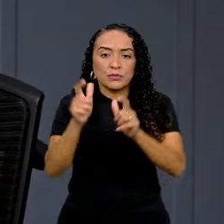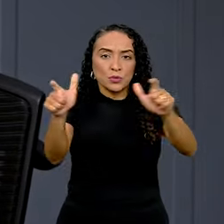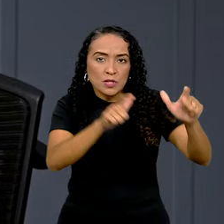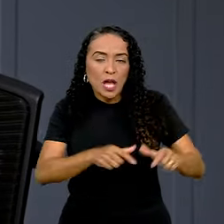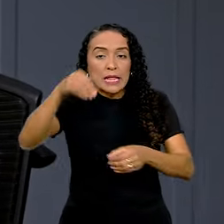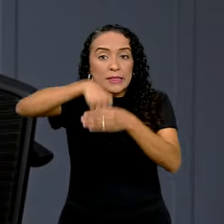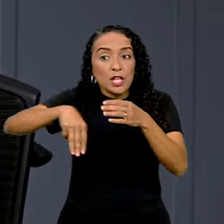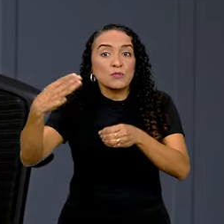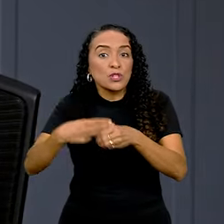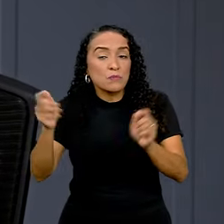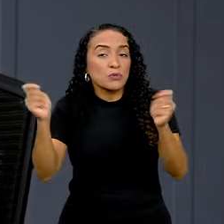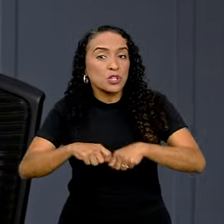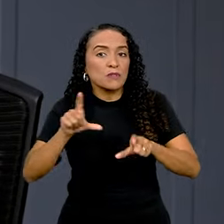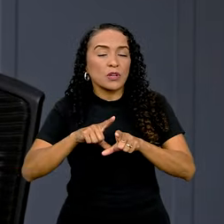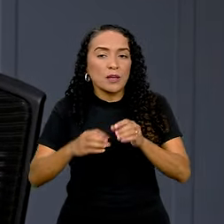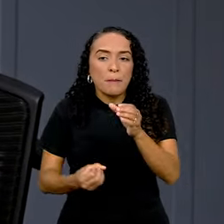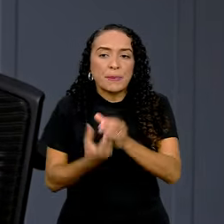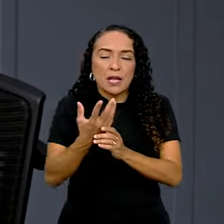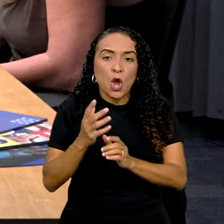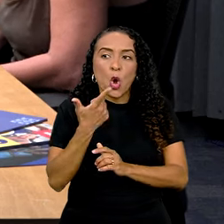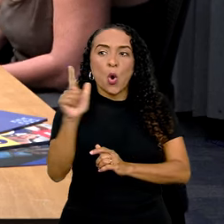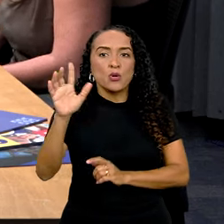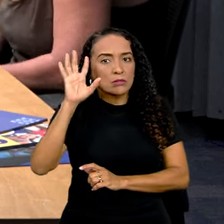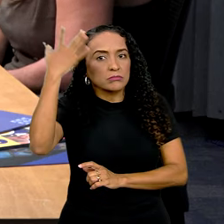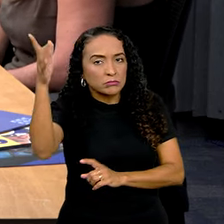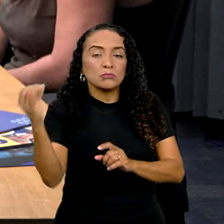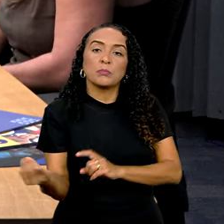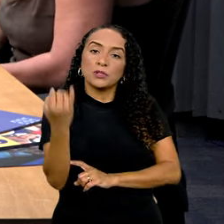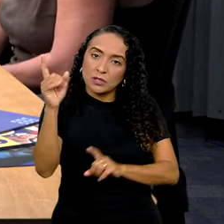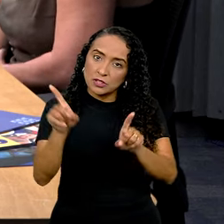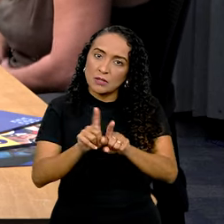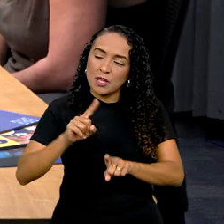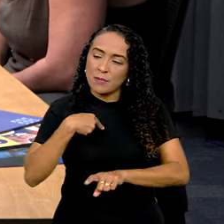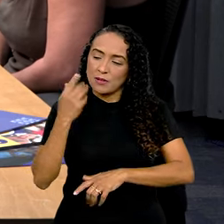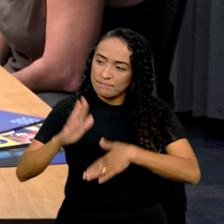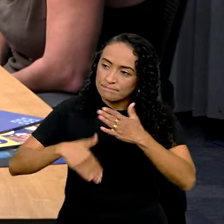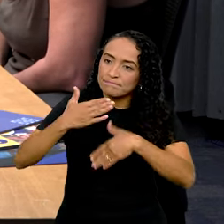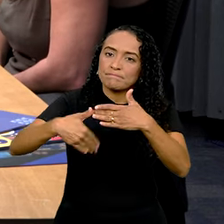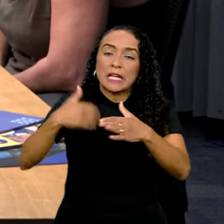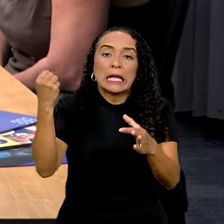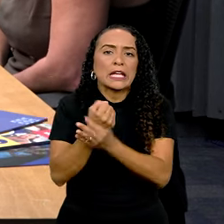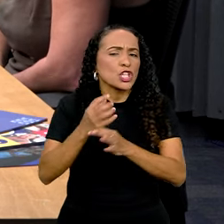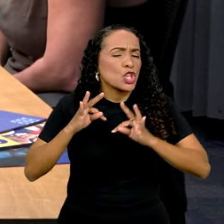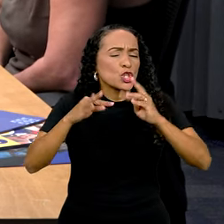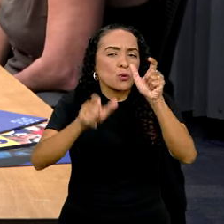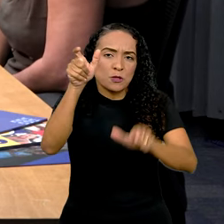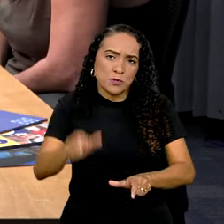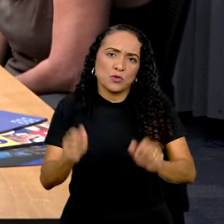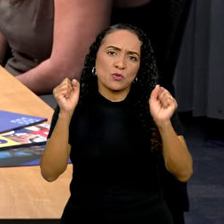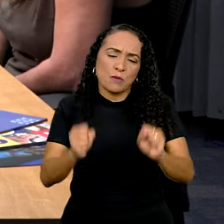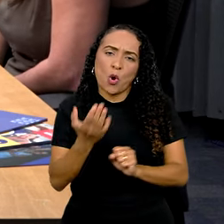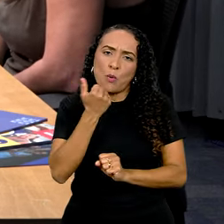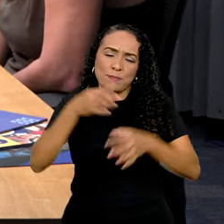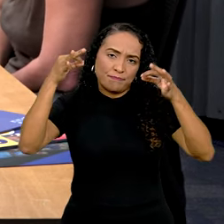desses espaços também nos municípios possam gerar outras soluções importantes pra gente avançar aí em garantir que todo